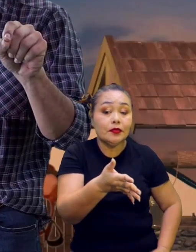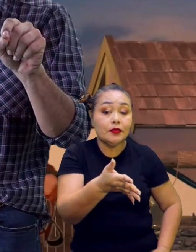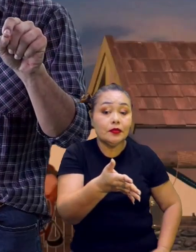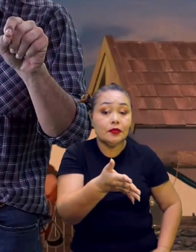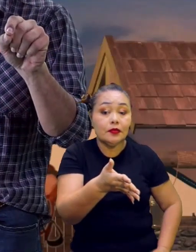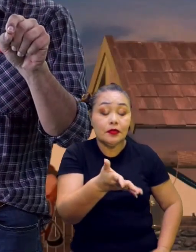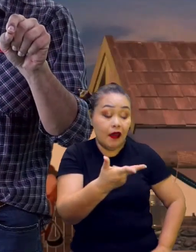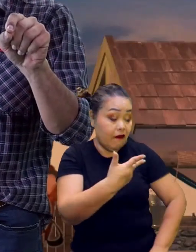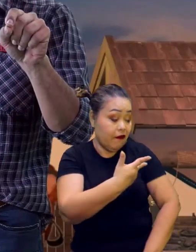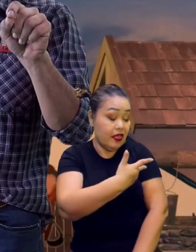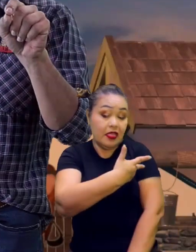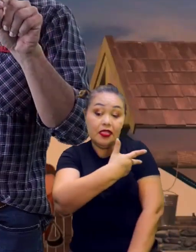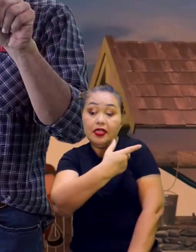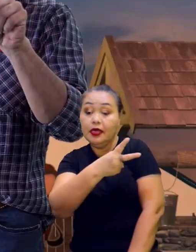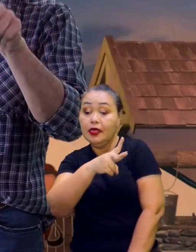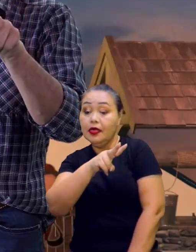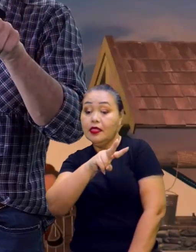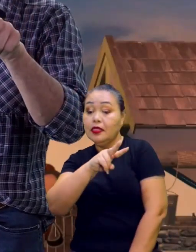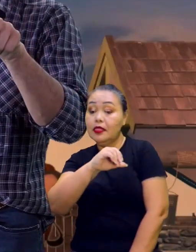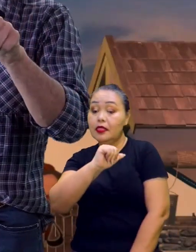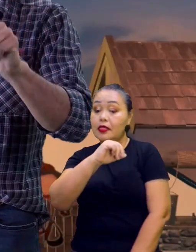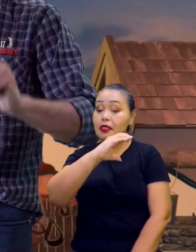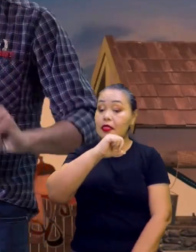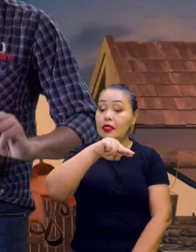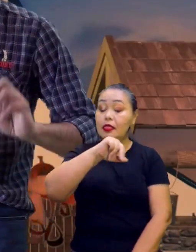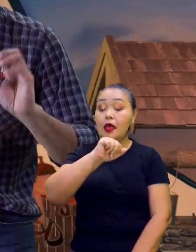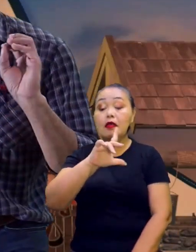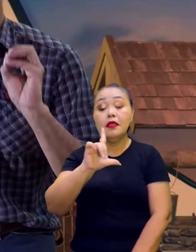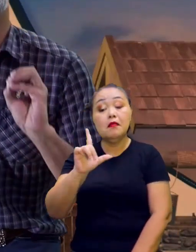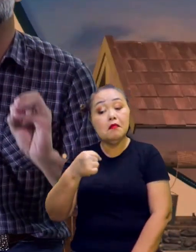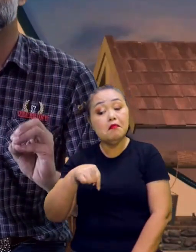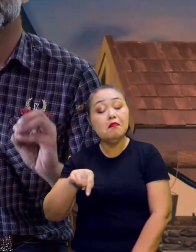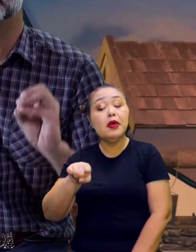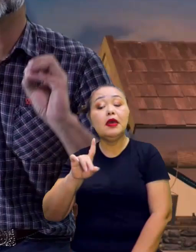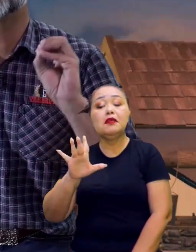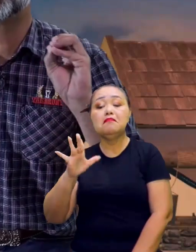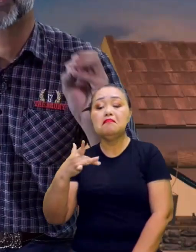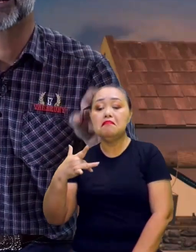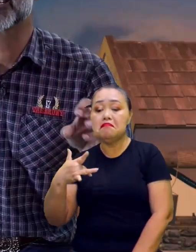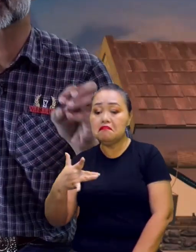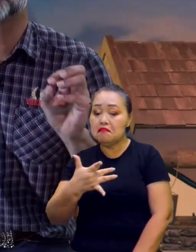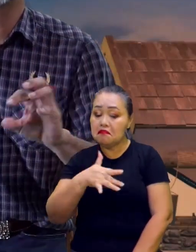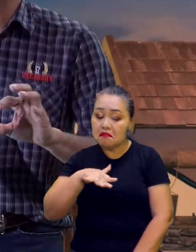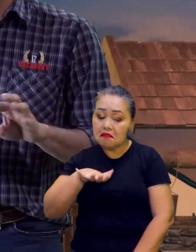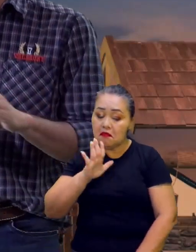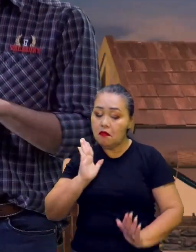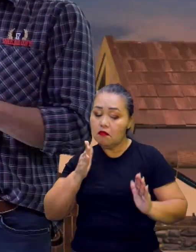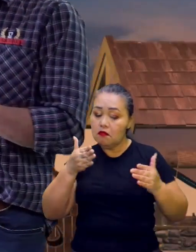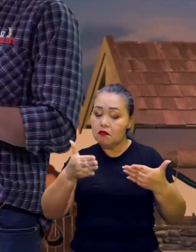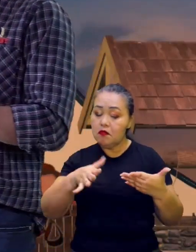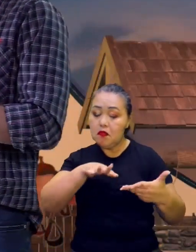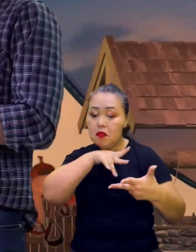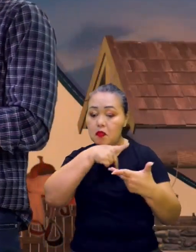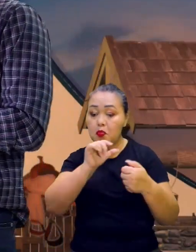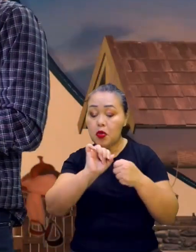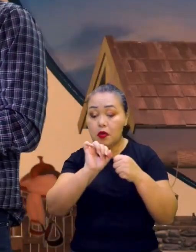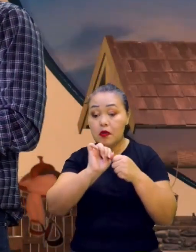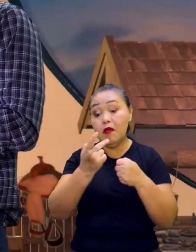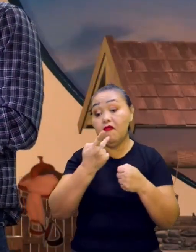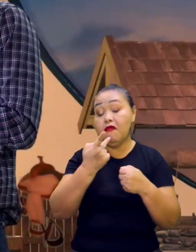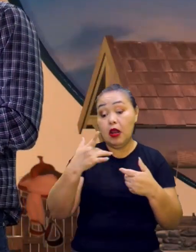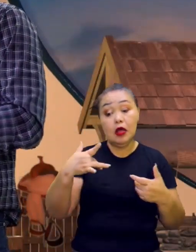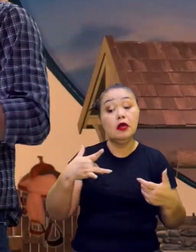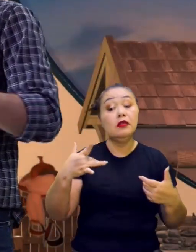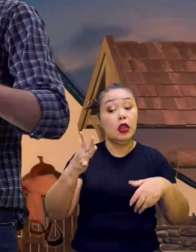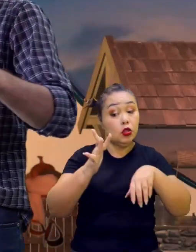Vacina, também bem-estar animal, controle de pragas, porque a gente fala de doença,